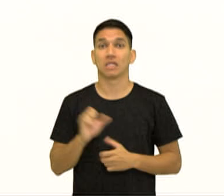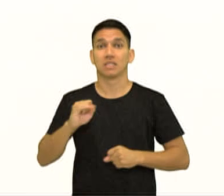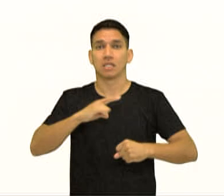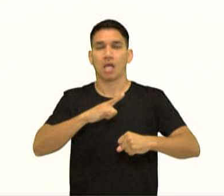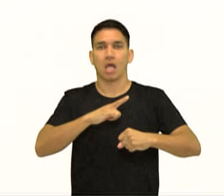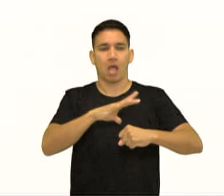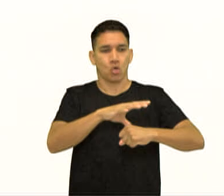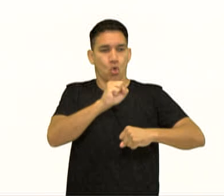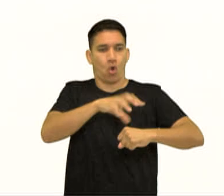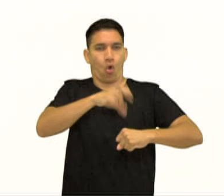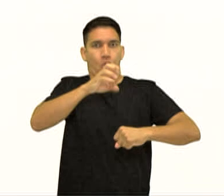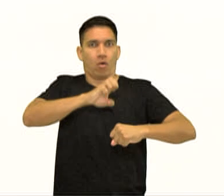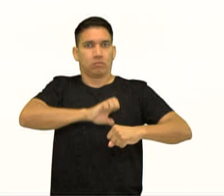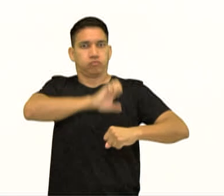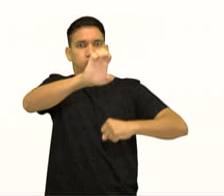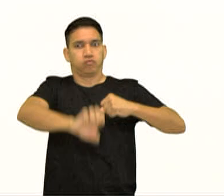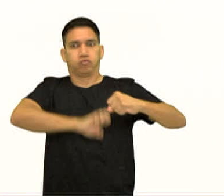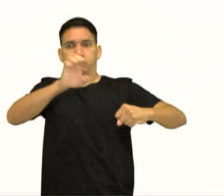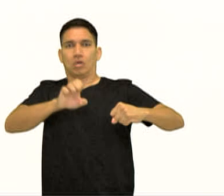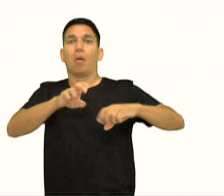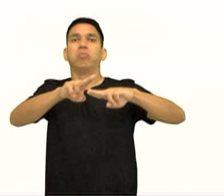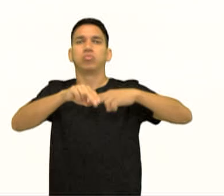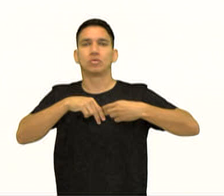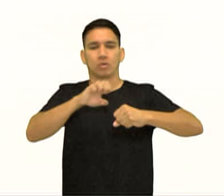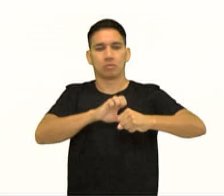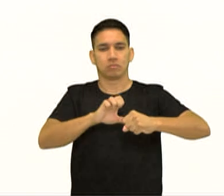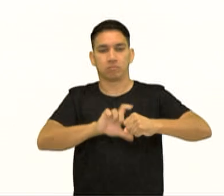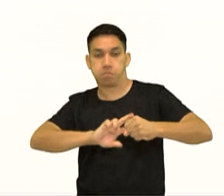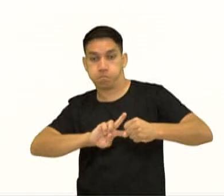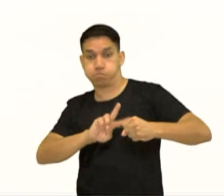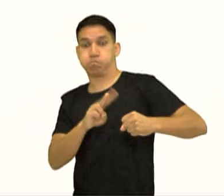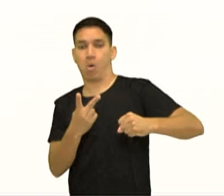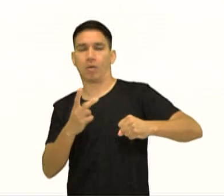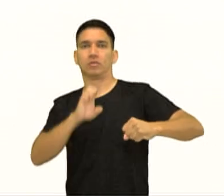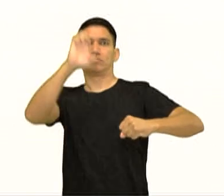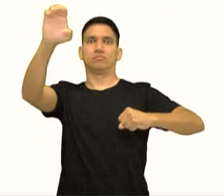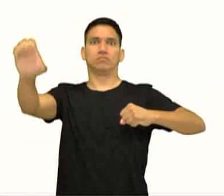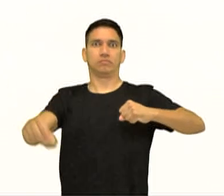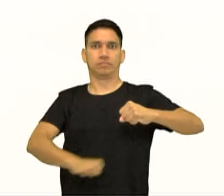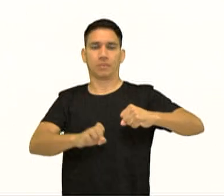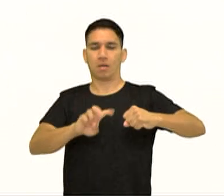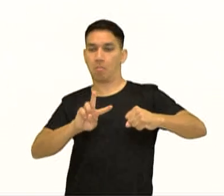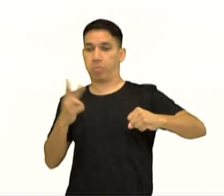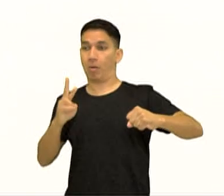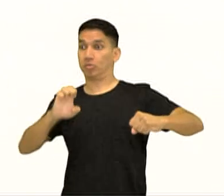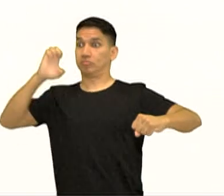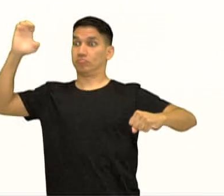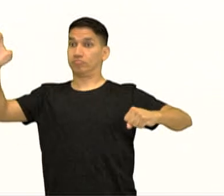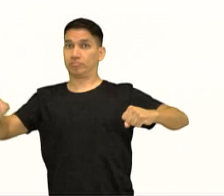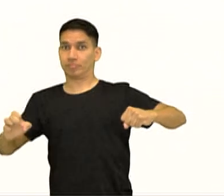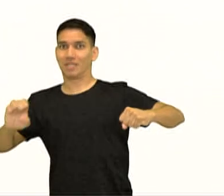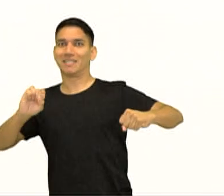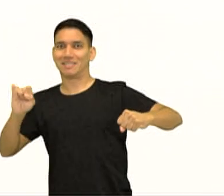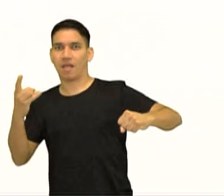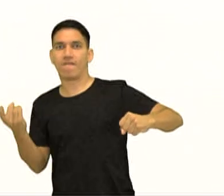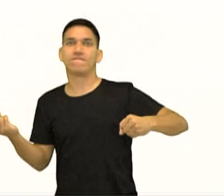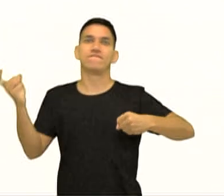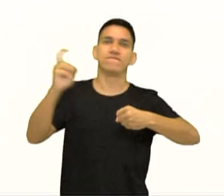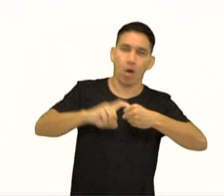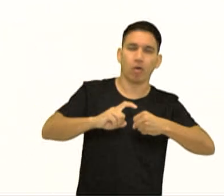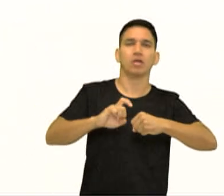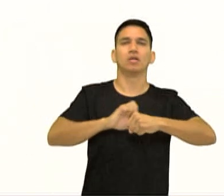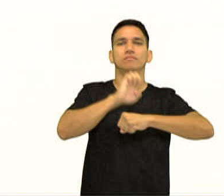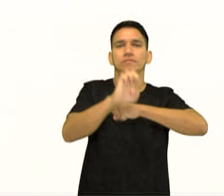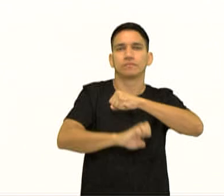energia, o elétron deve saltar para uma órbita mais energética. ao retornar à sua órbita original, o